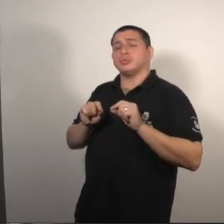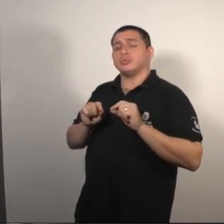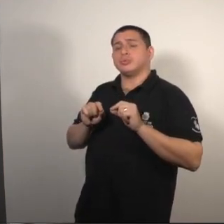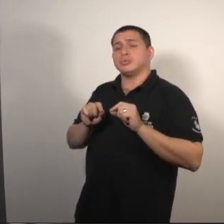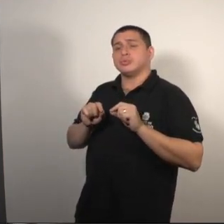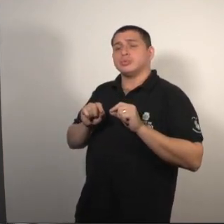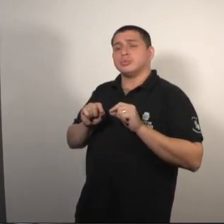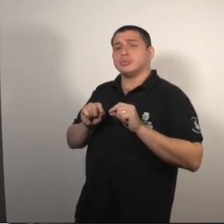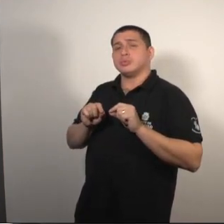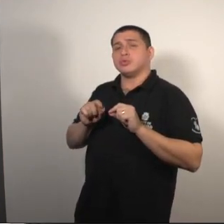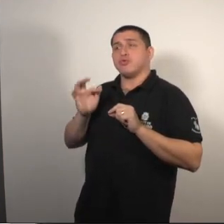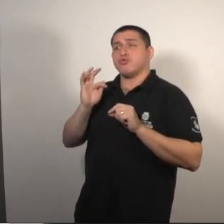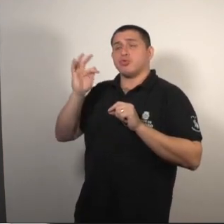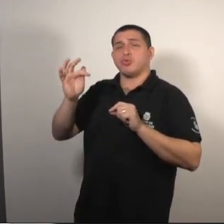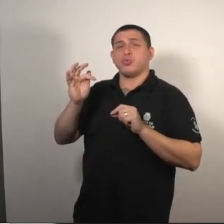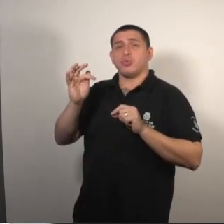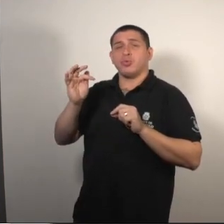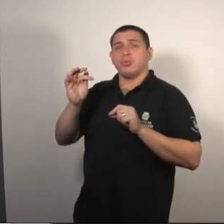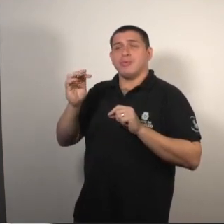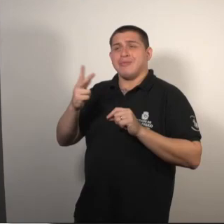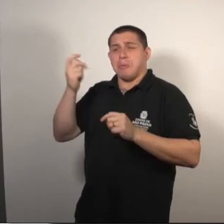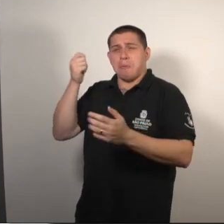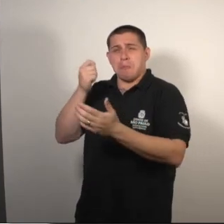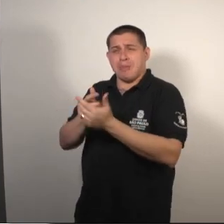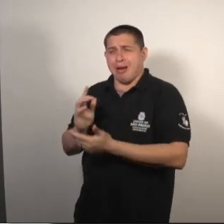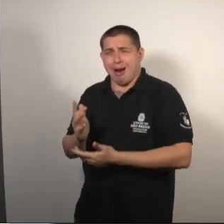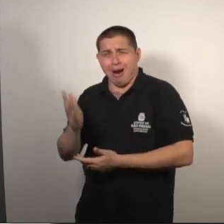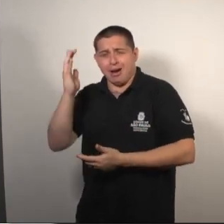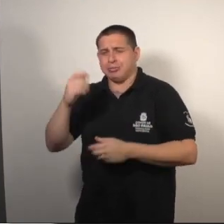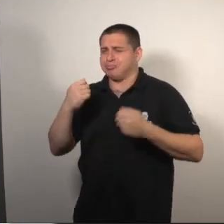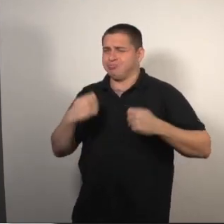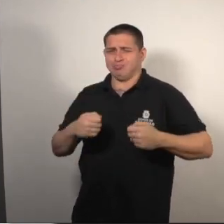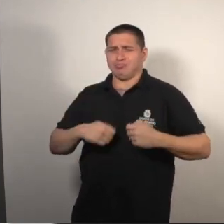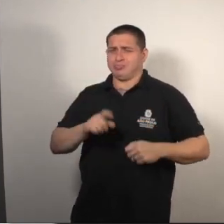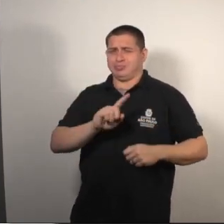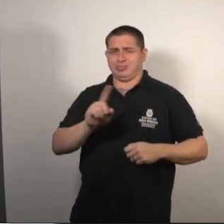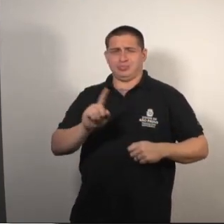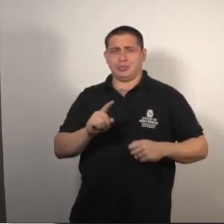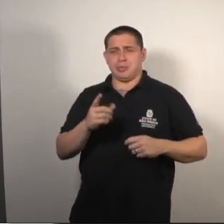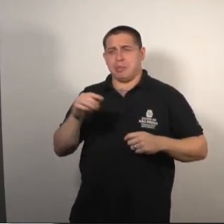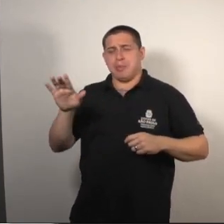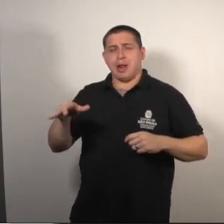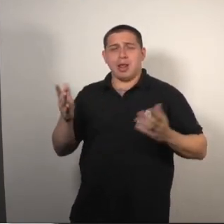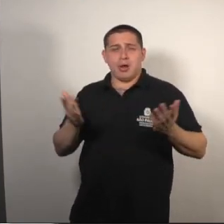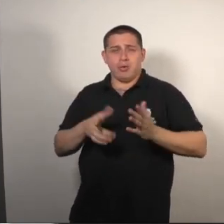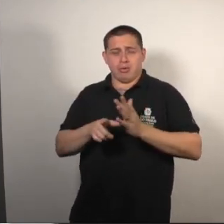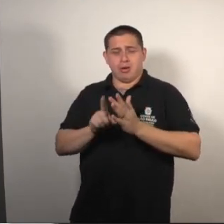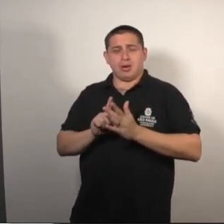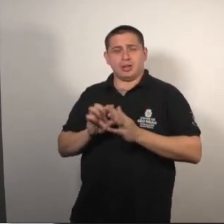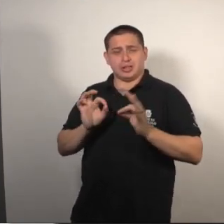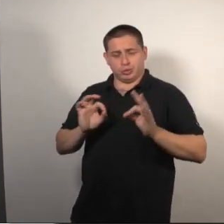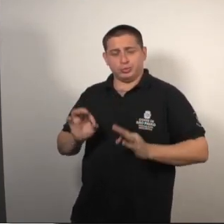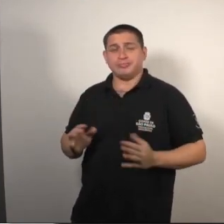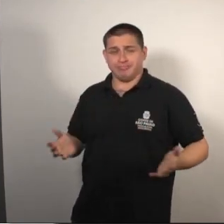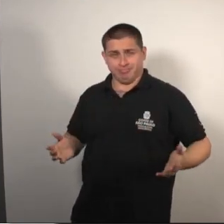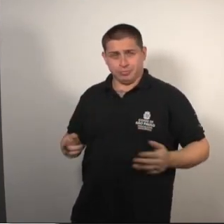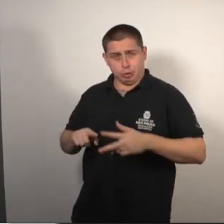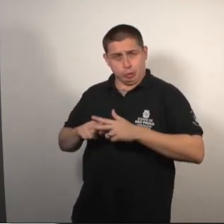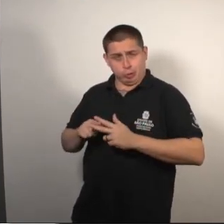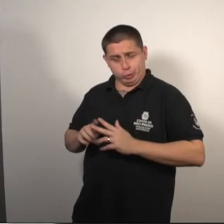das manutenções posteriores. Então, hoje nós estamos pegando esse parque, né, de obras